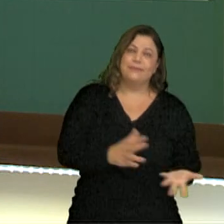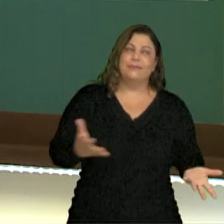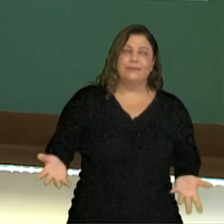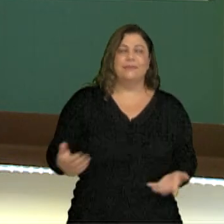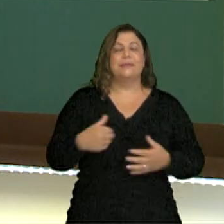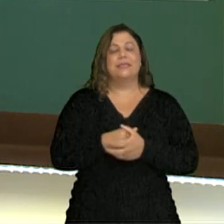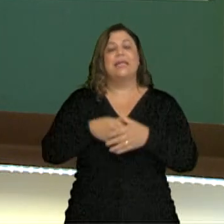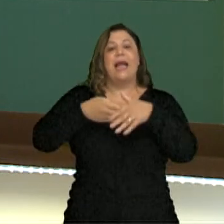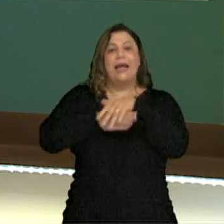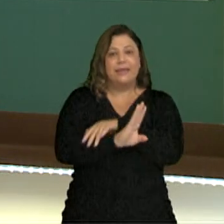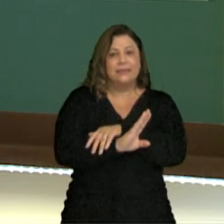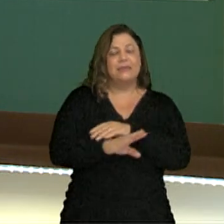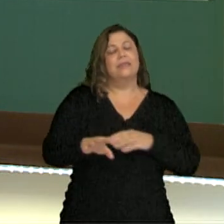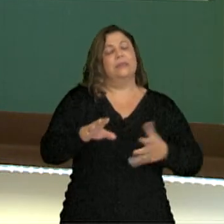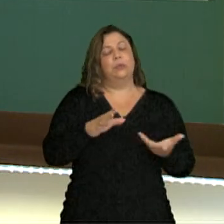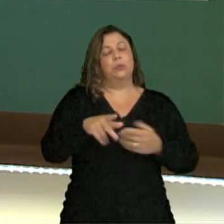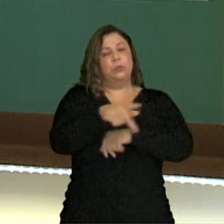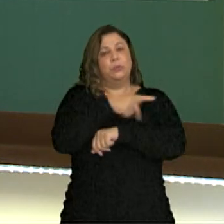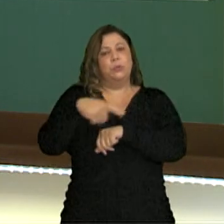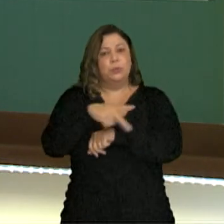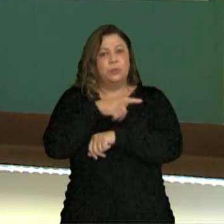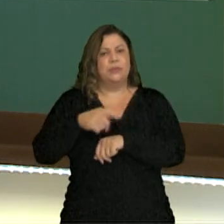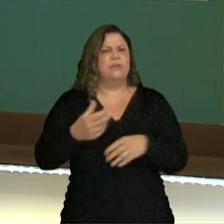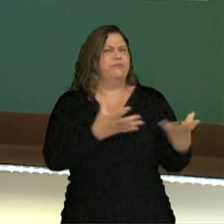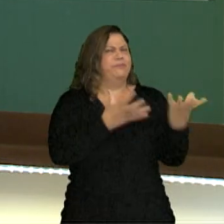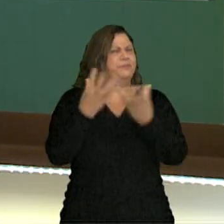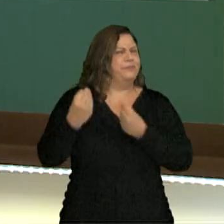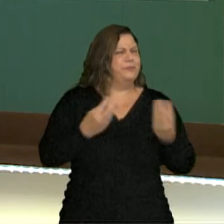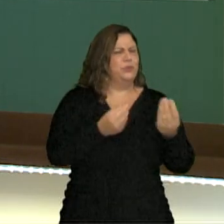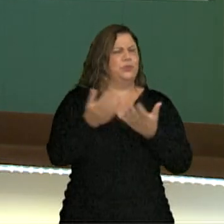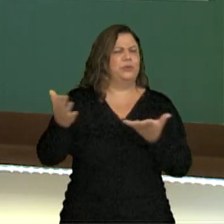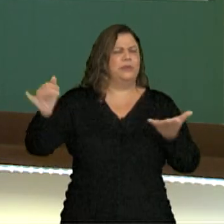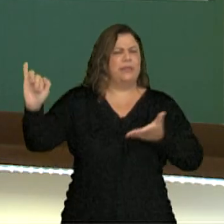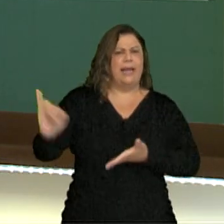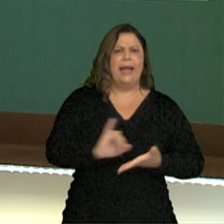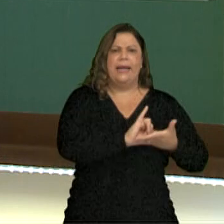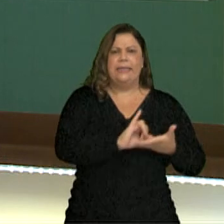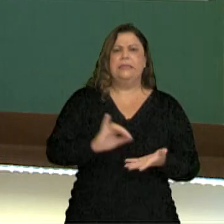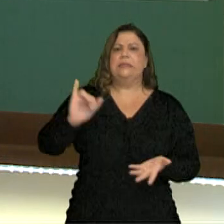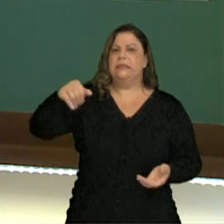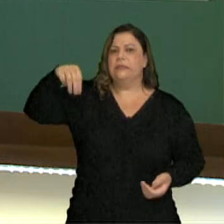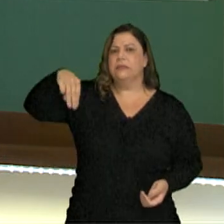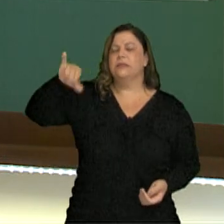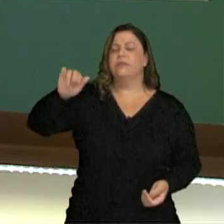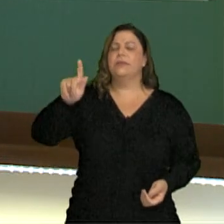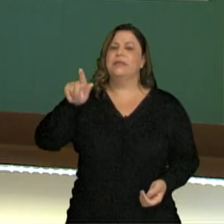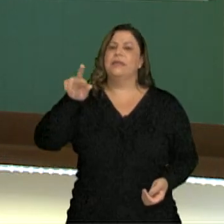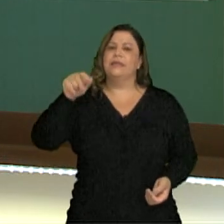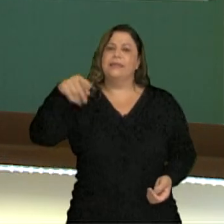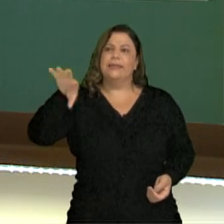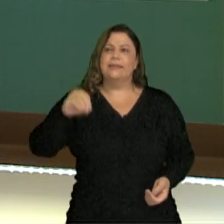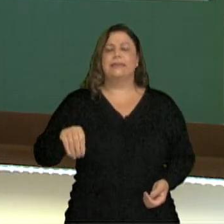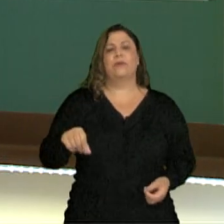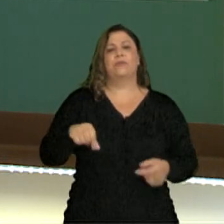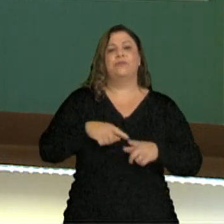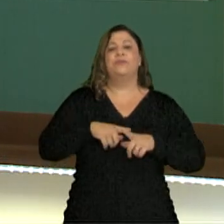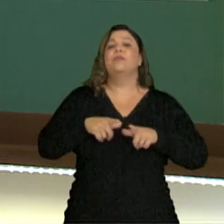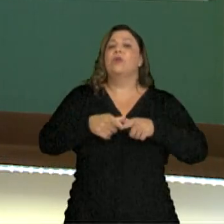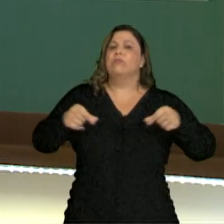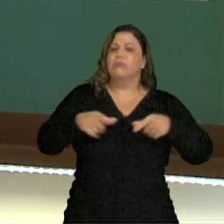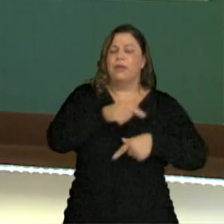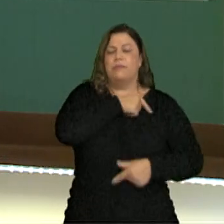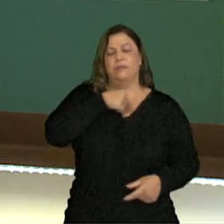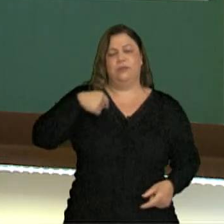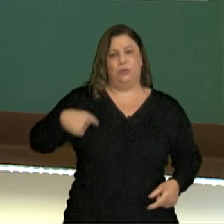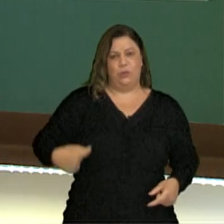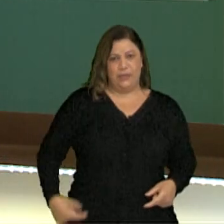país. Como a gente observa hoje em dia, tem bastante imigração para o Brasil da China, bastante imigração do